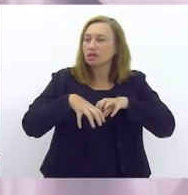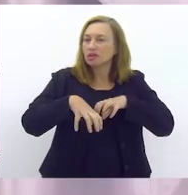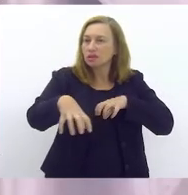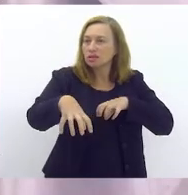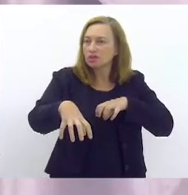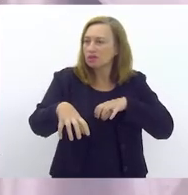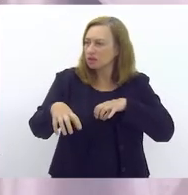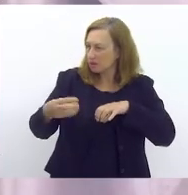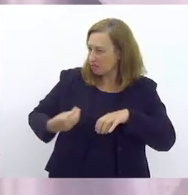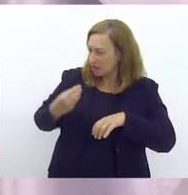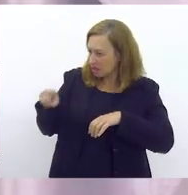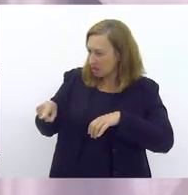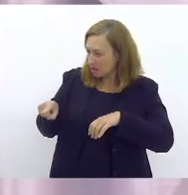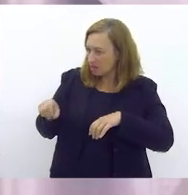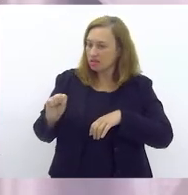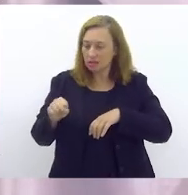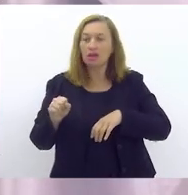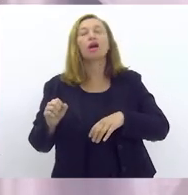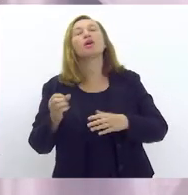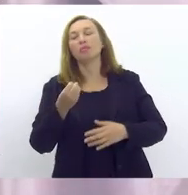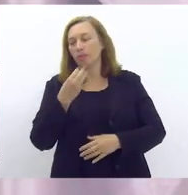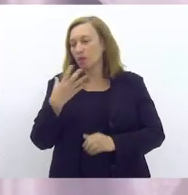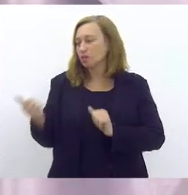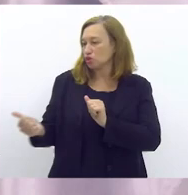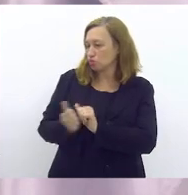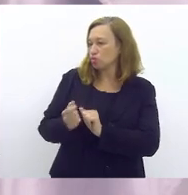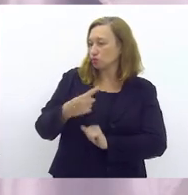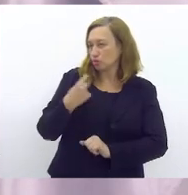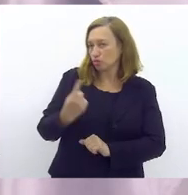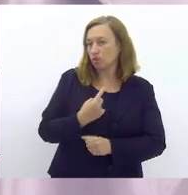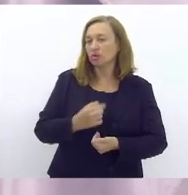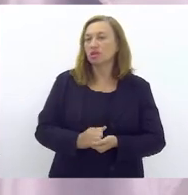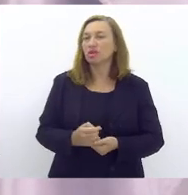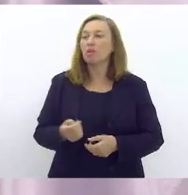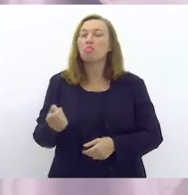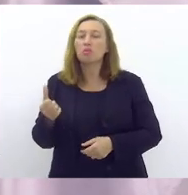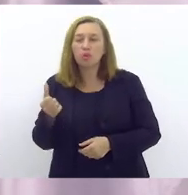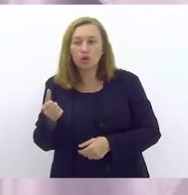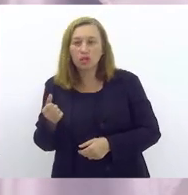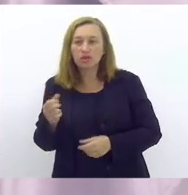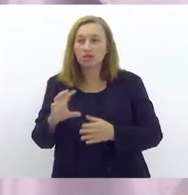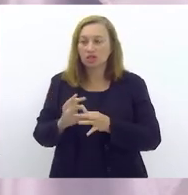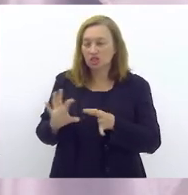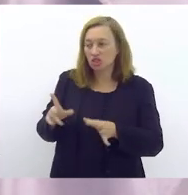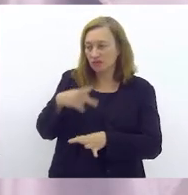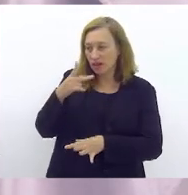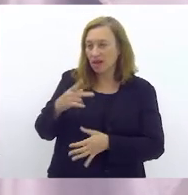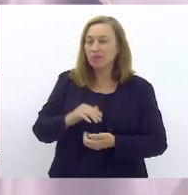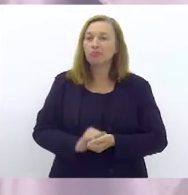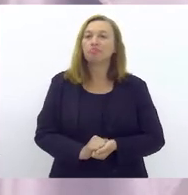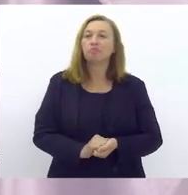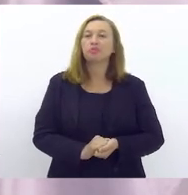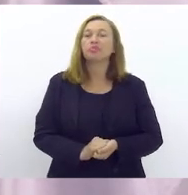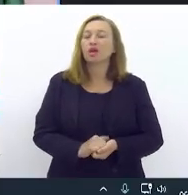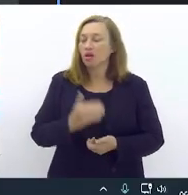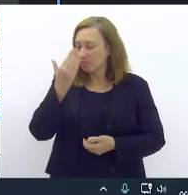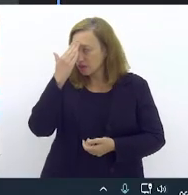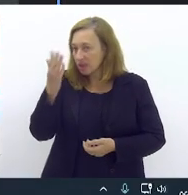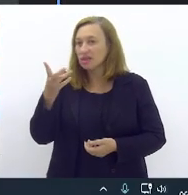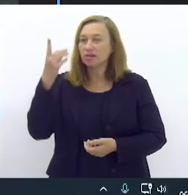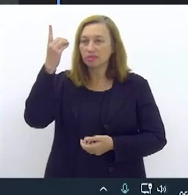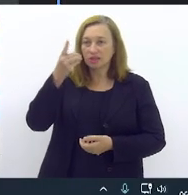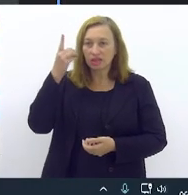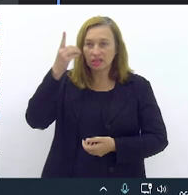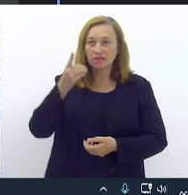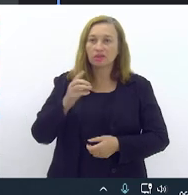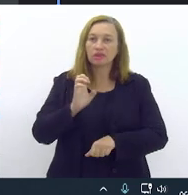está conosco? Está, né? Muito bom tê-lo aqui conosco. Daqui a pouquinho lhe passarei a fala. Muito obrigado, deputado,